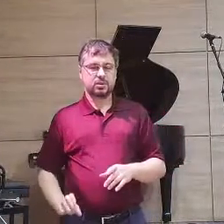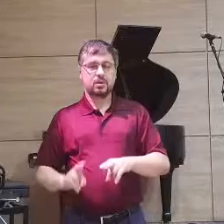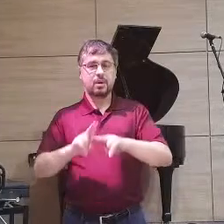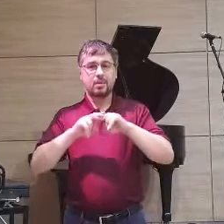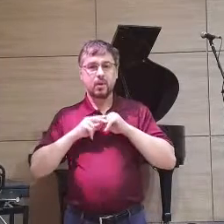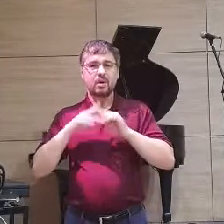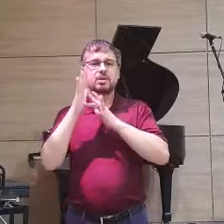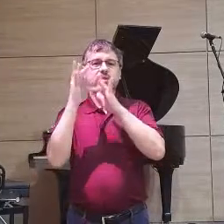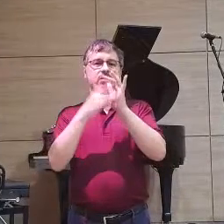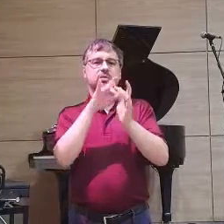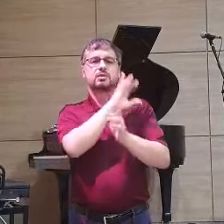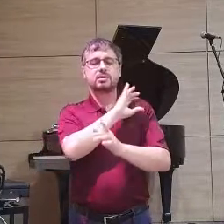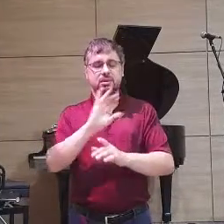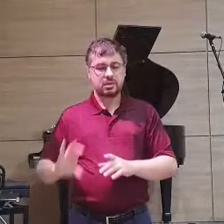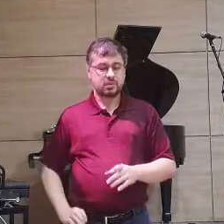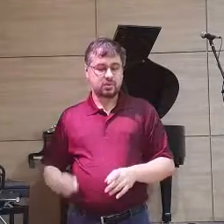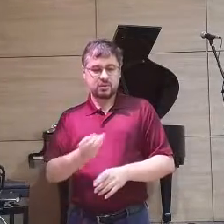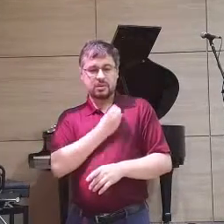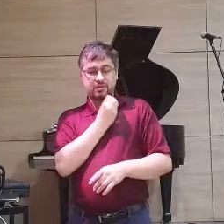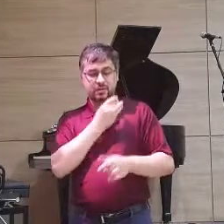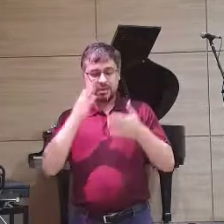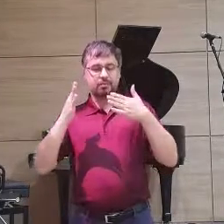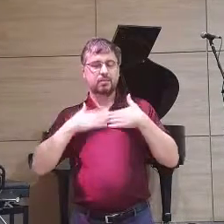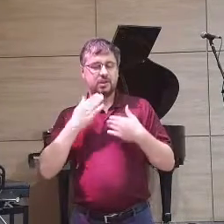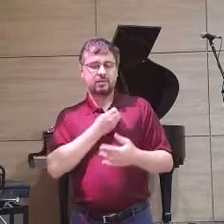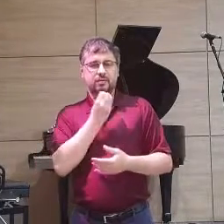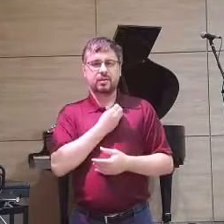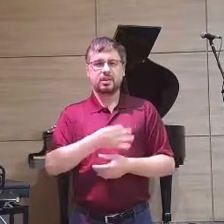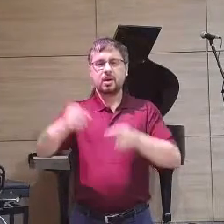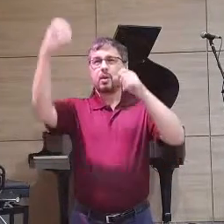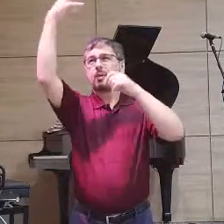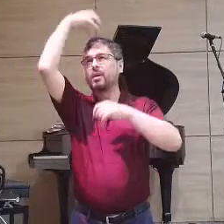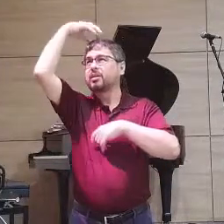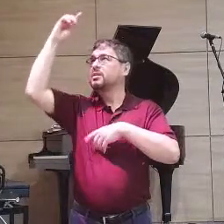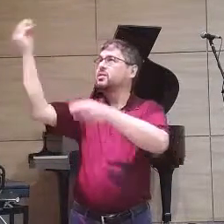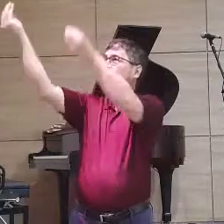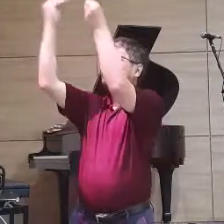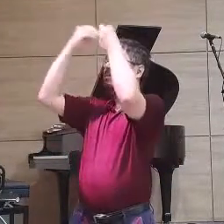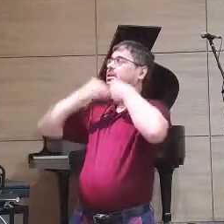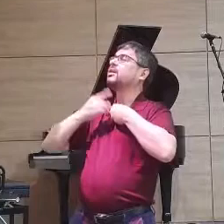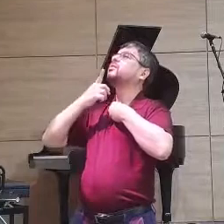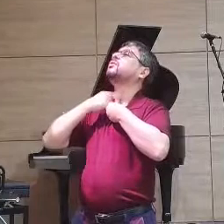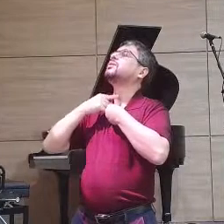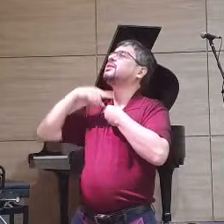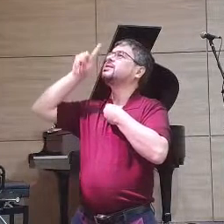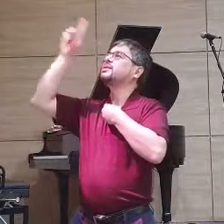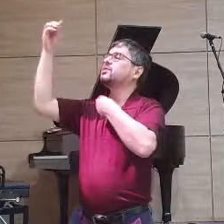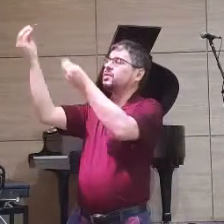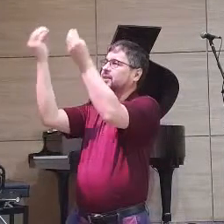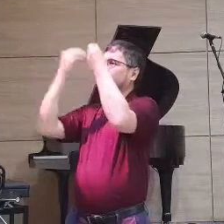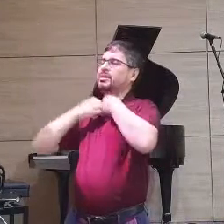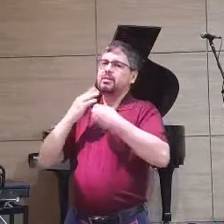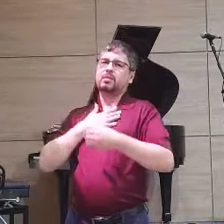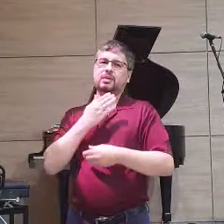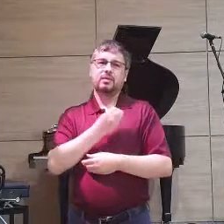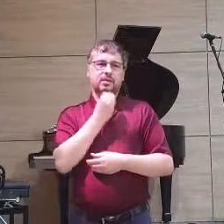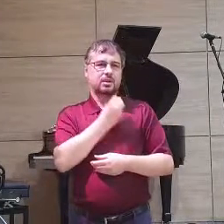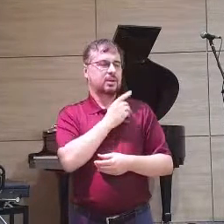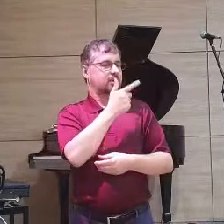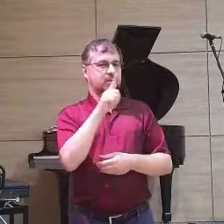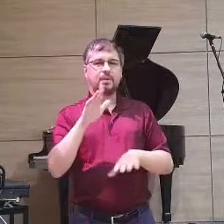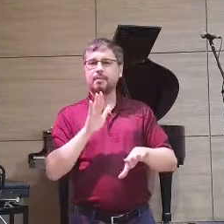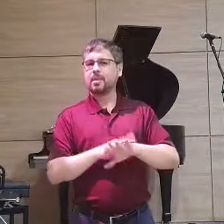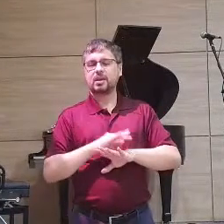vivente na minha vida a partir do reino e foi inoculado em mim a partir da vontade de Deus que existe em mim agora não existe mais